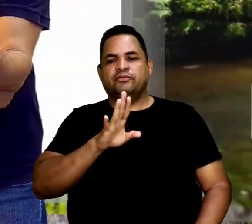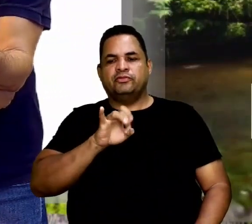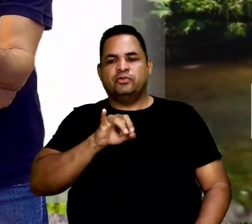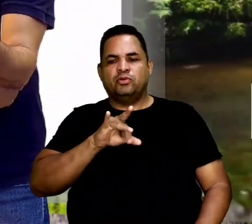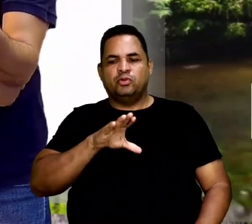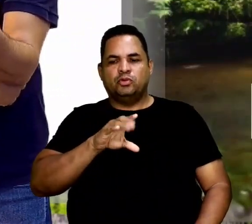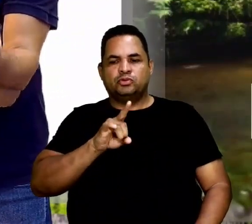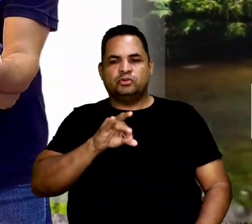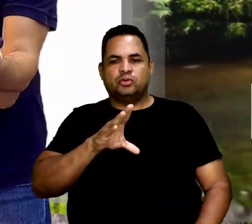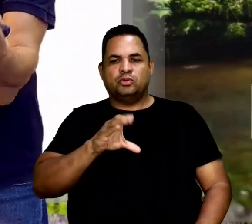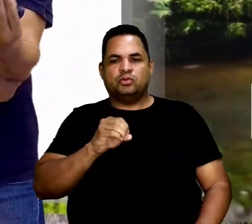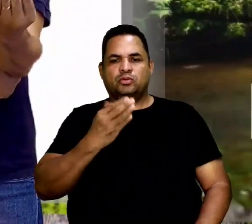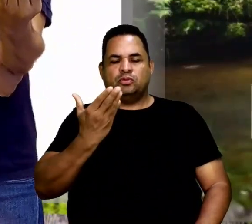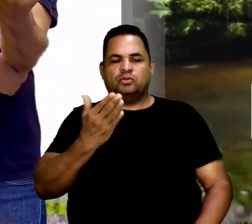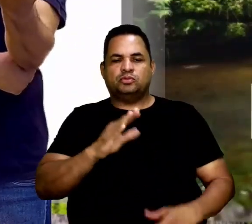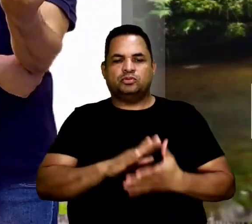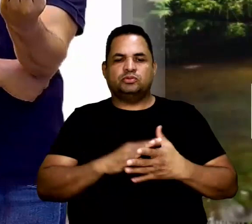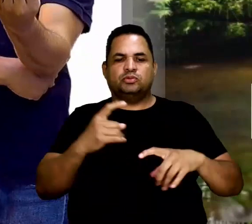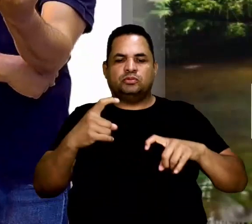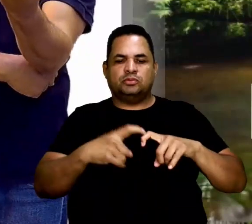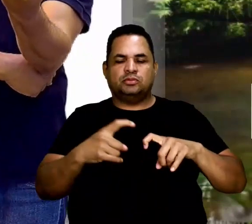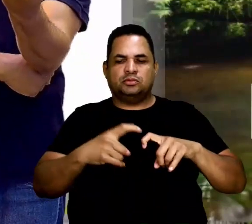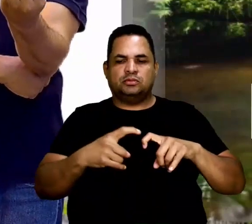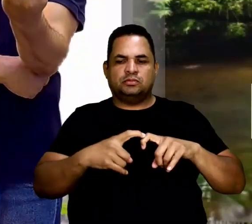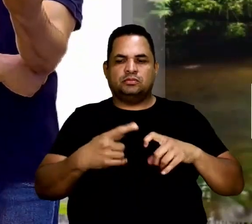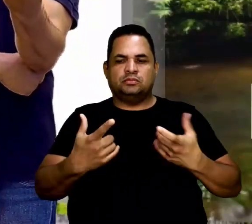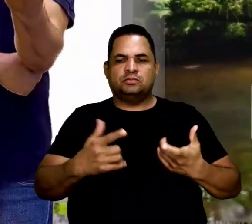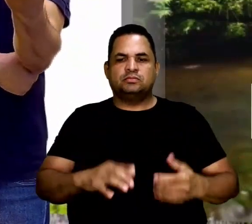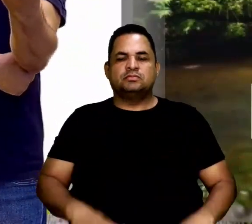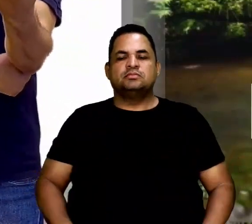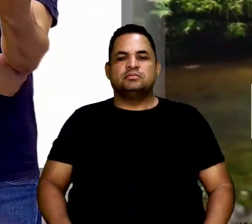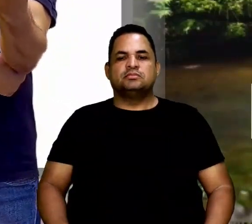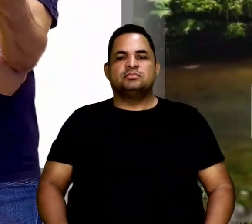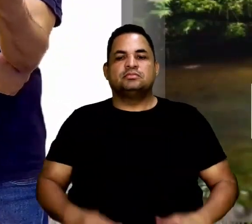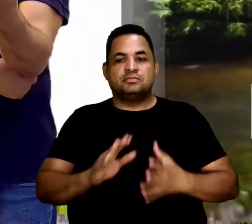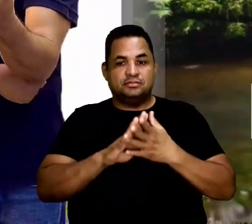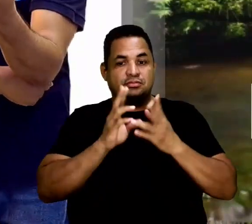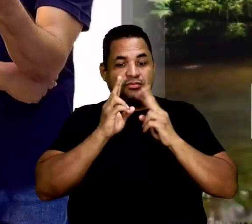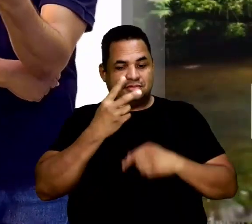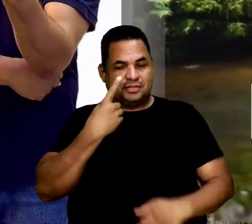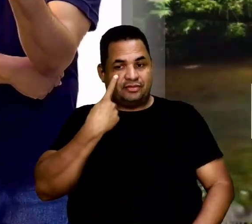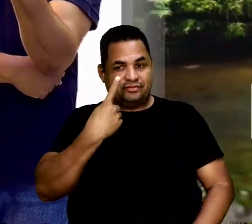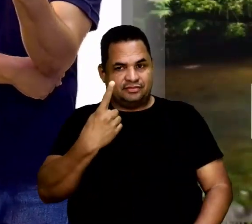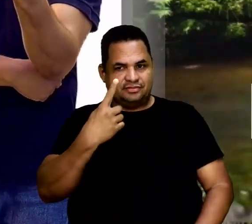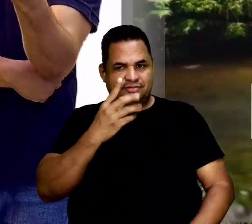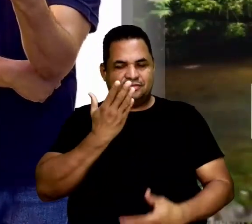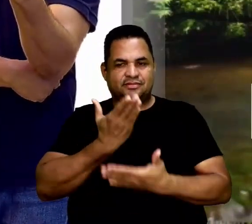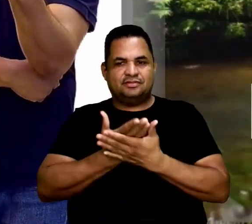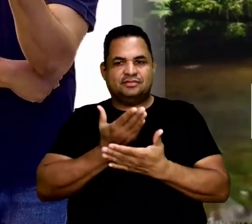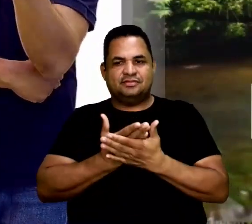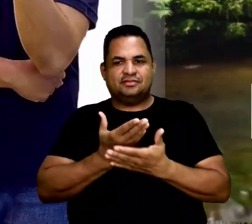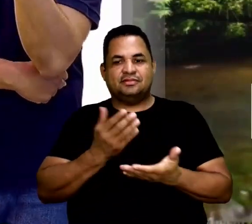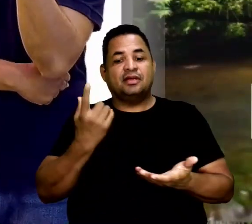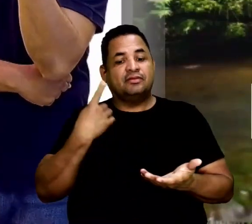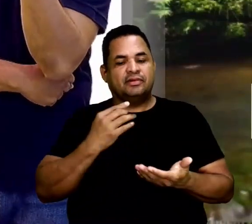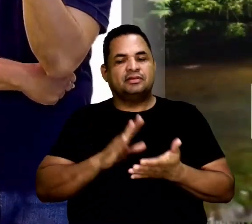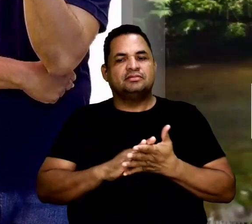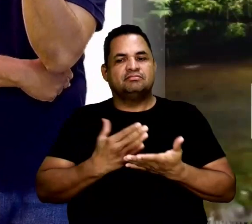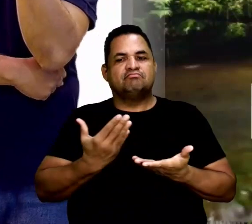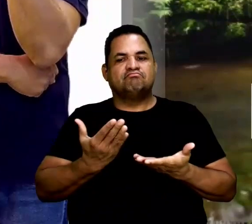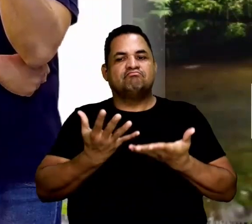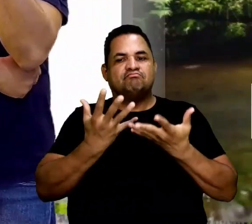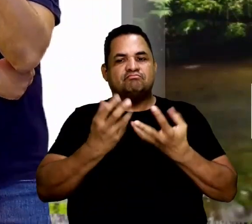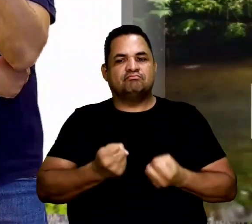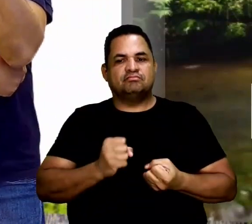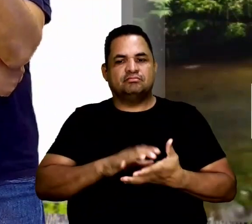alguma fonoaudióloga assistindo essa aula, né, presente aqui, fica a dica. Ela vai concordar com isso. A